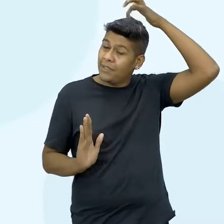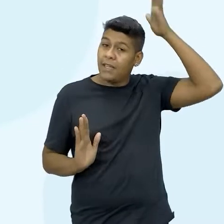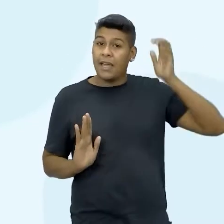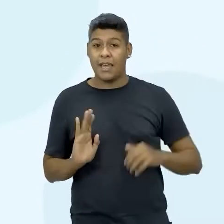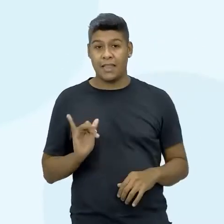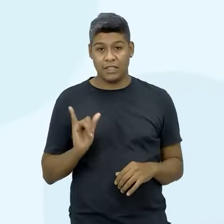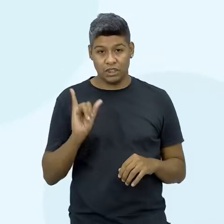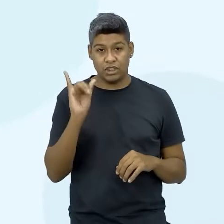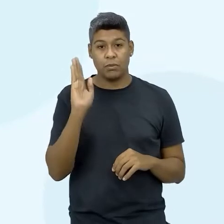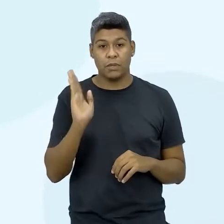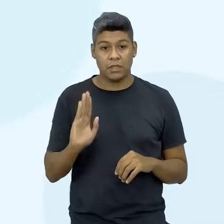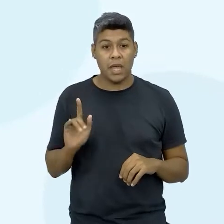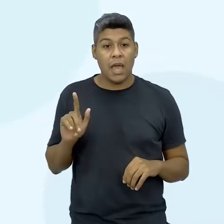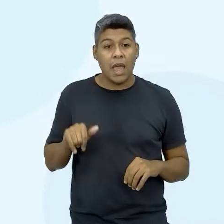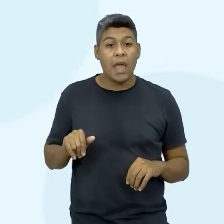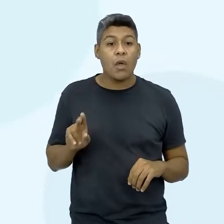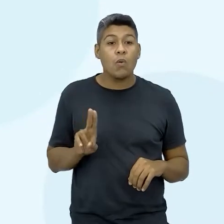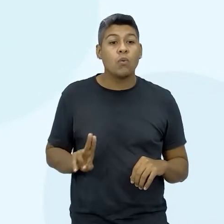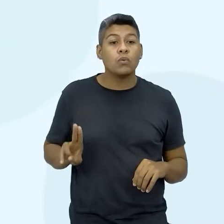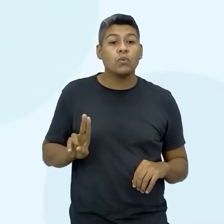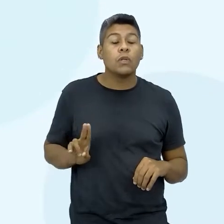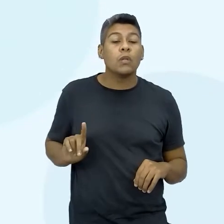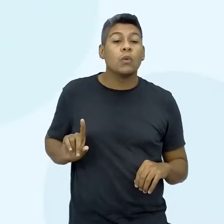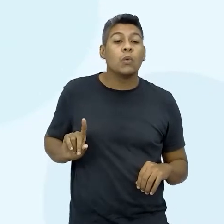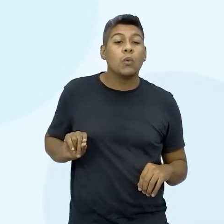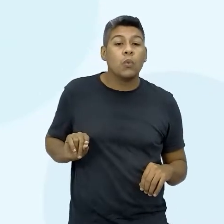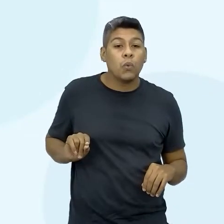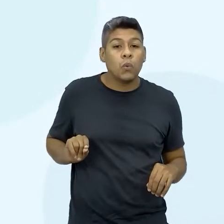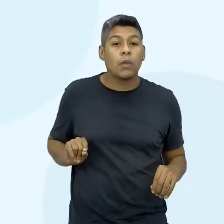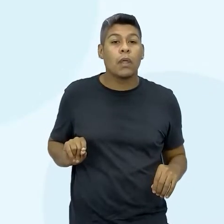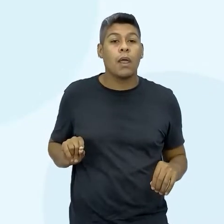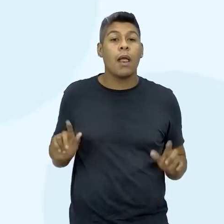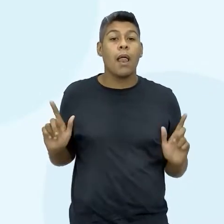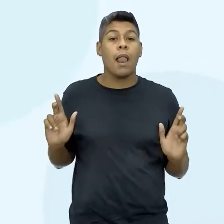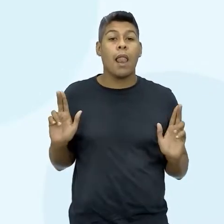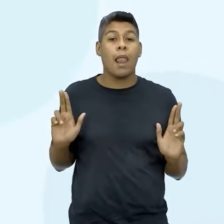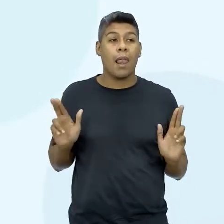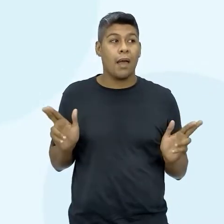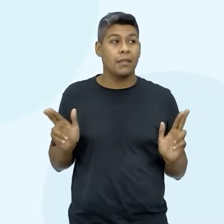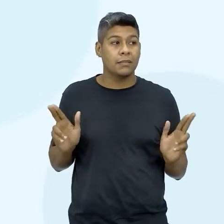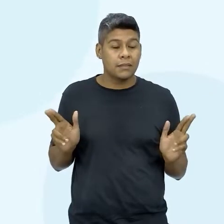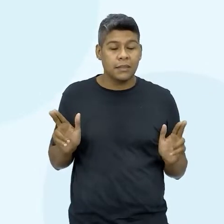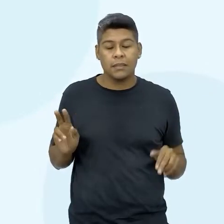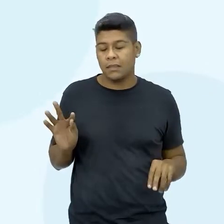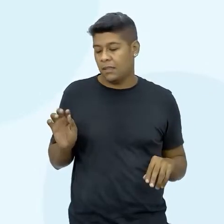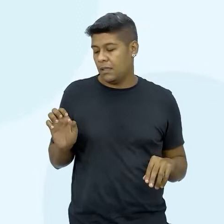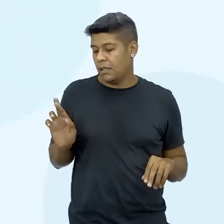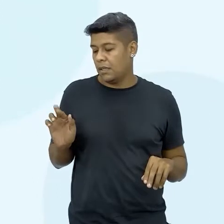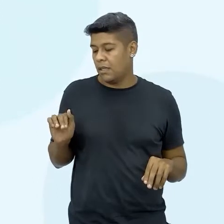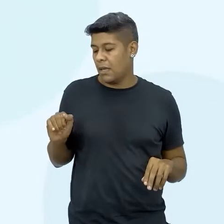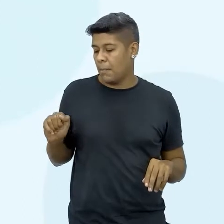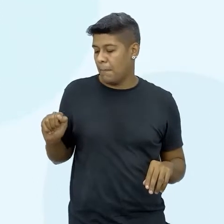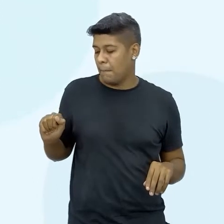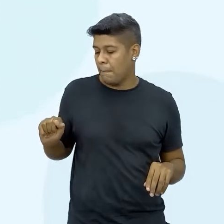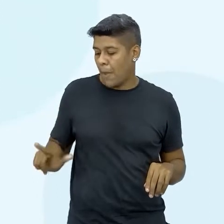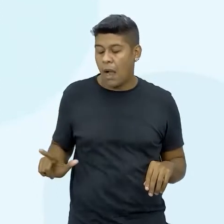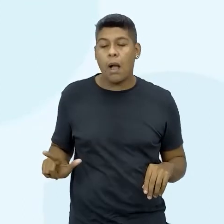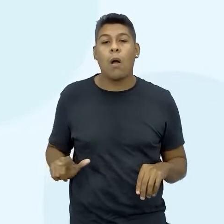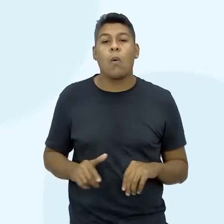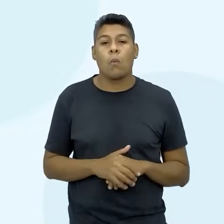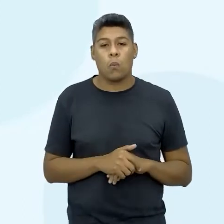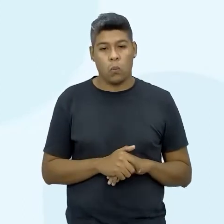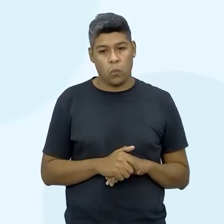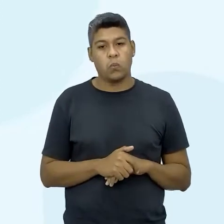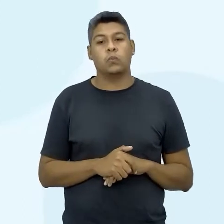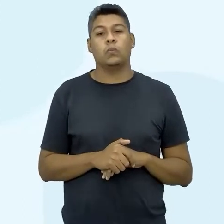geotérmica no Brasil, ela é usada para fins de recreação em parques de fontes termais, a gente já viu isso, né, em Caldas